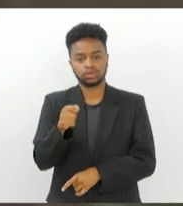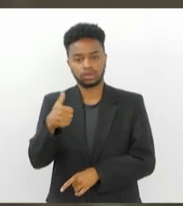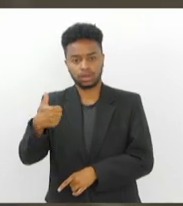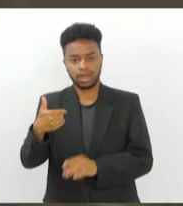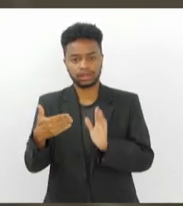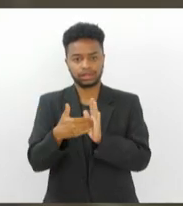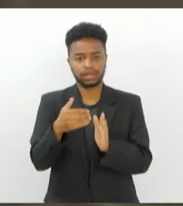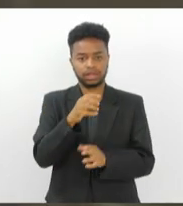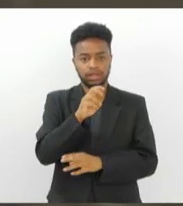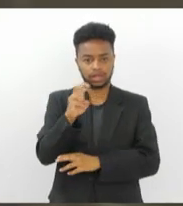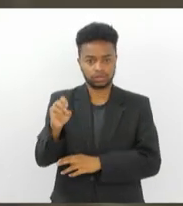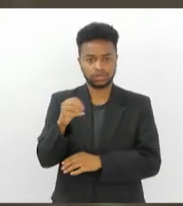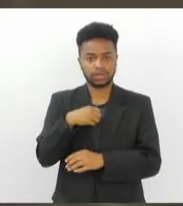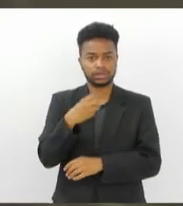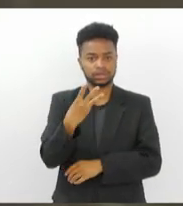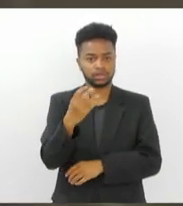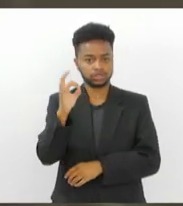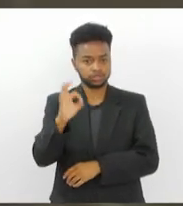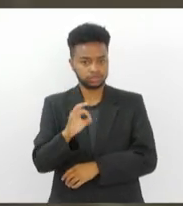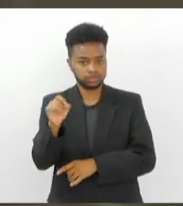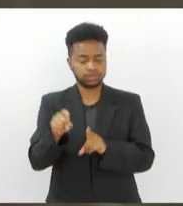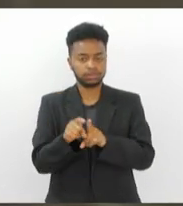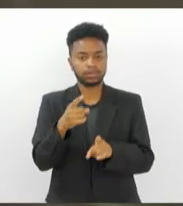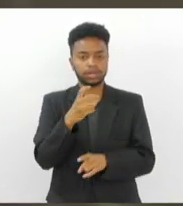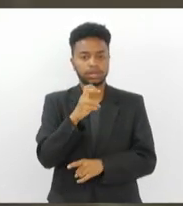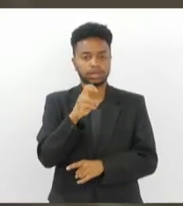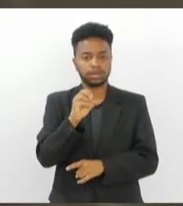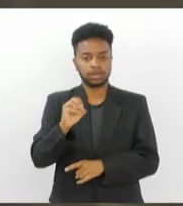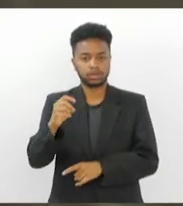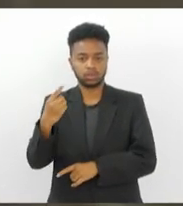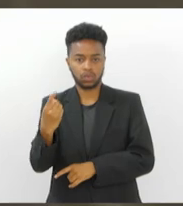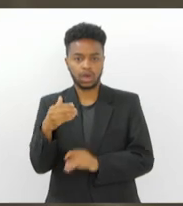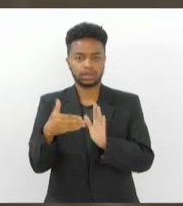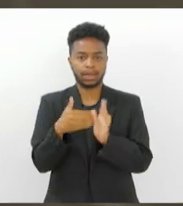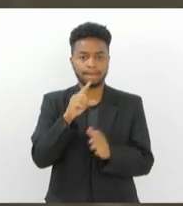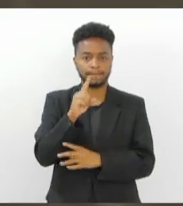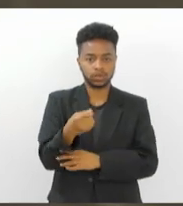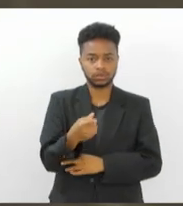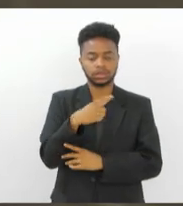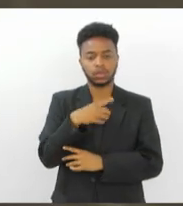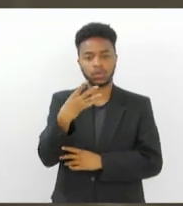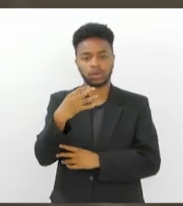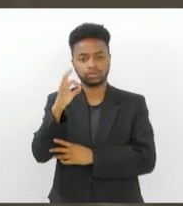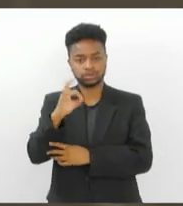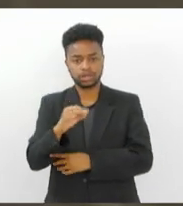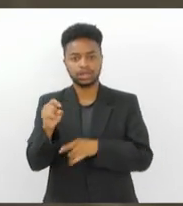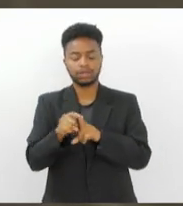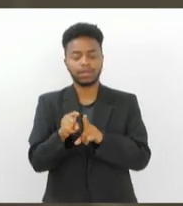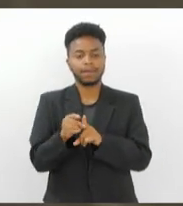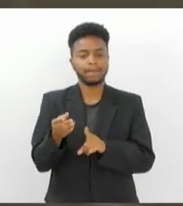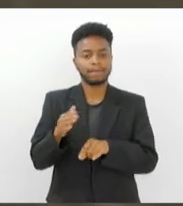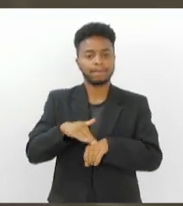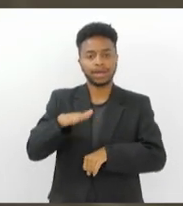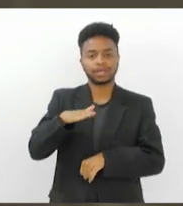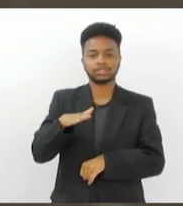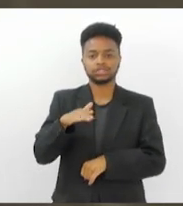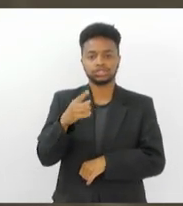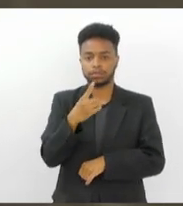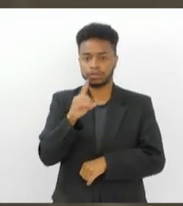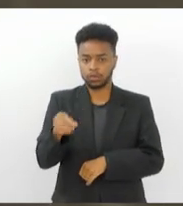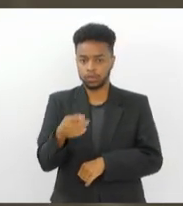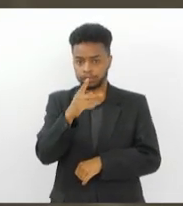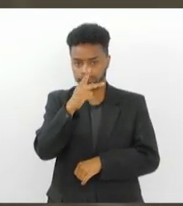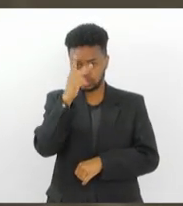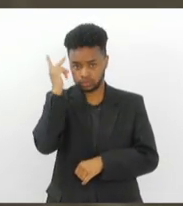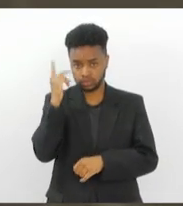3% de 501 a 1000 São 4% e acima de 1000 pessoas são 5% é a obrigação dessa